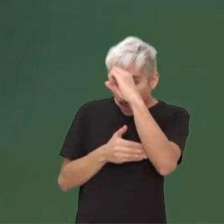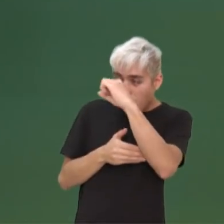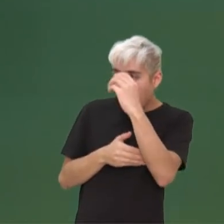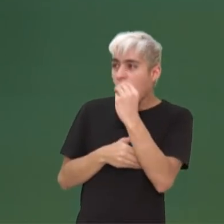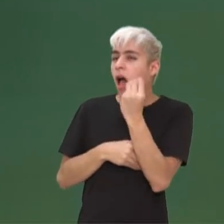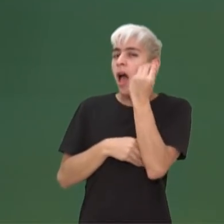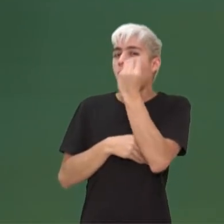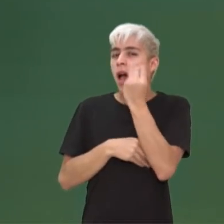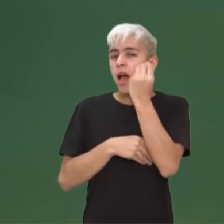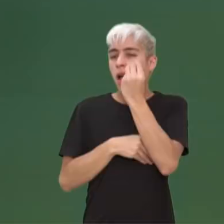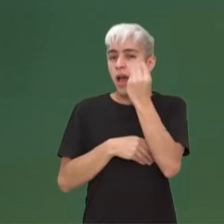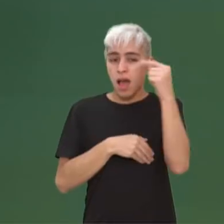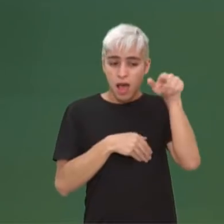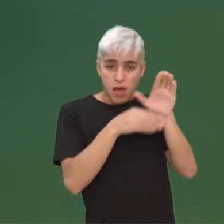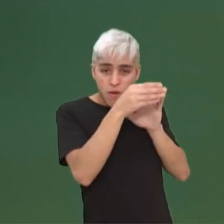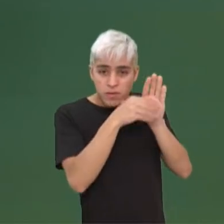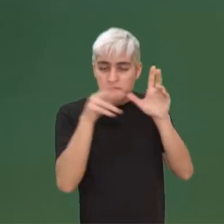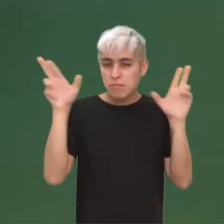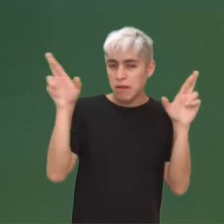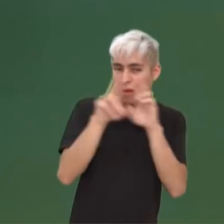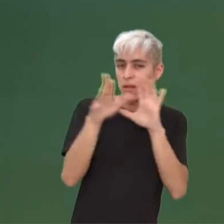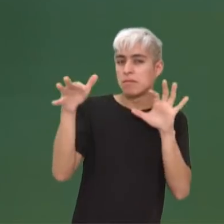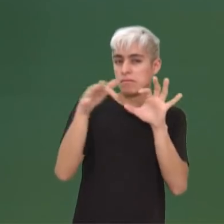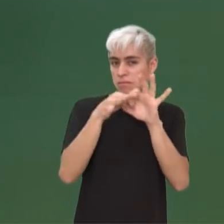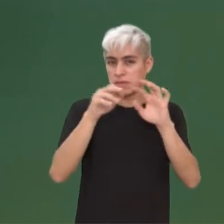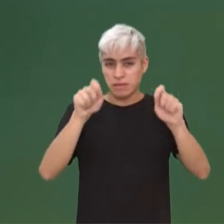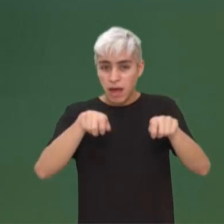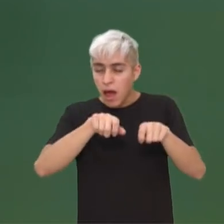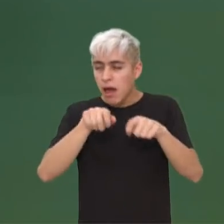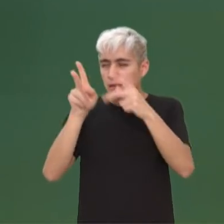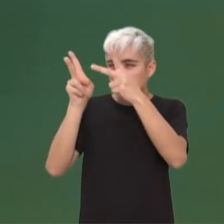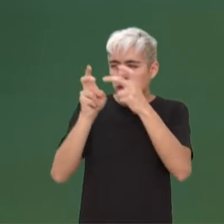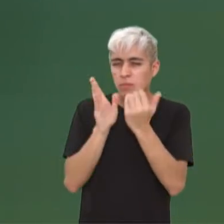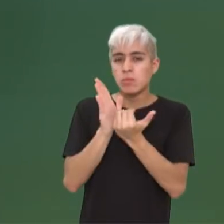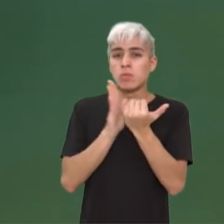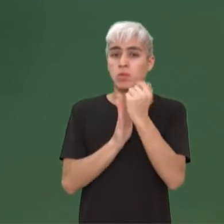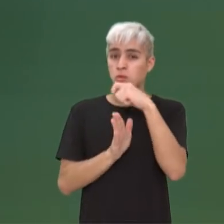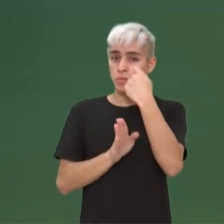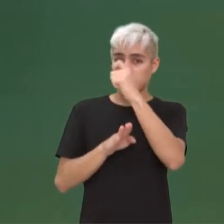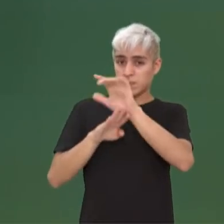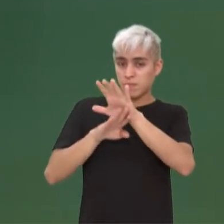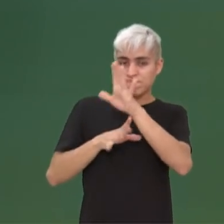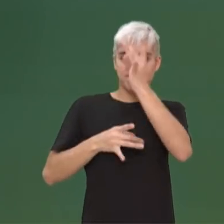semelhança com o conteúdo dessa aula aqui. Então vocês vão poder aproveitar bastante coisa do filme.